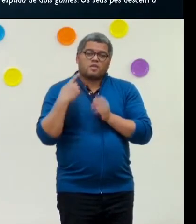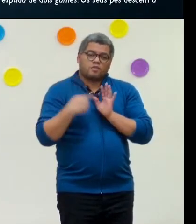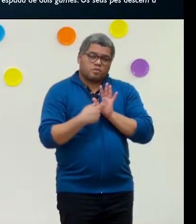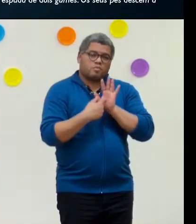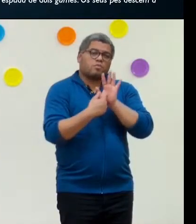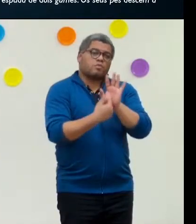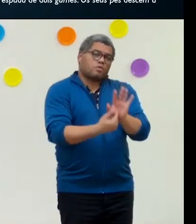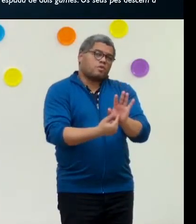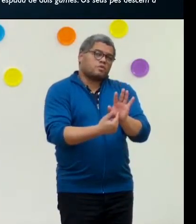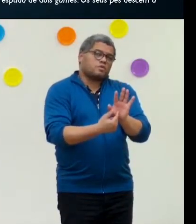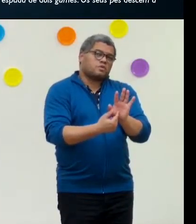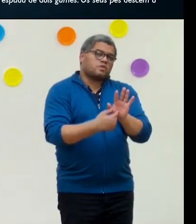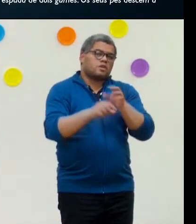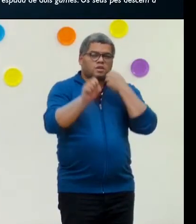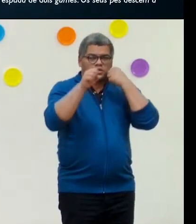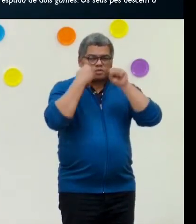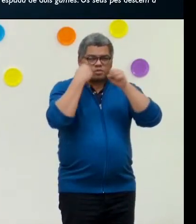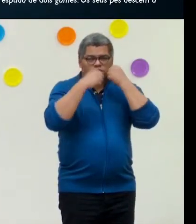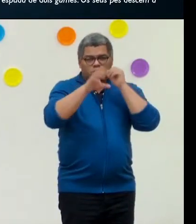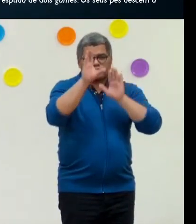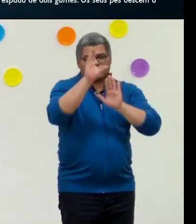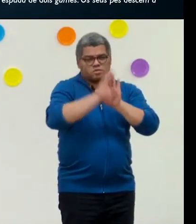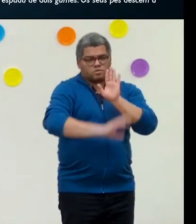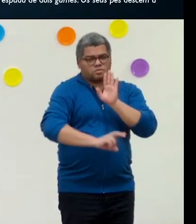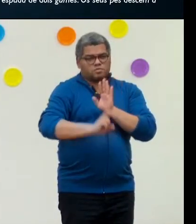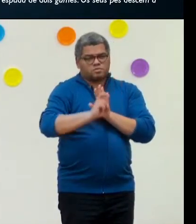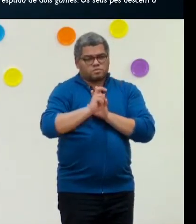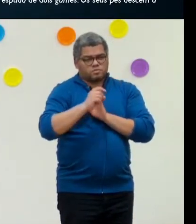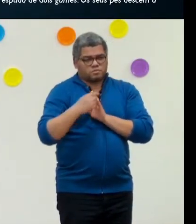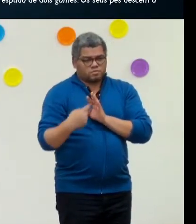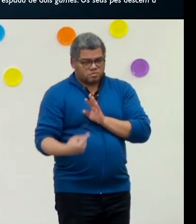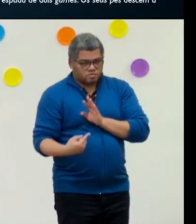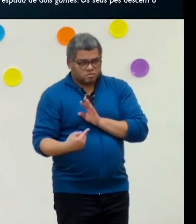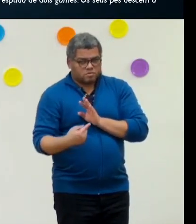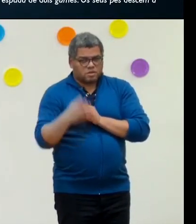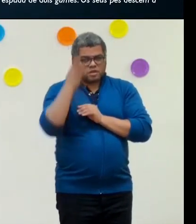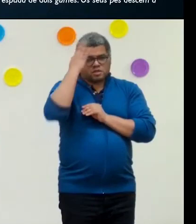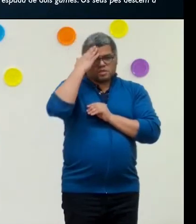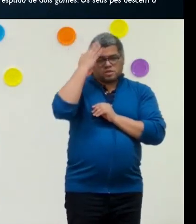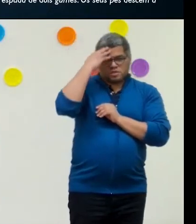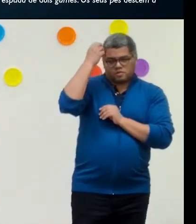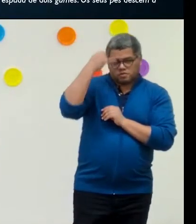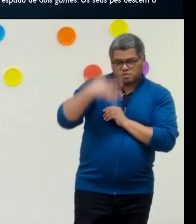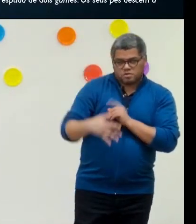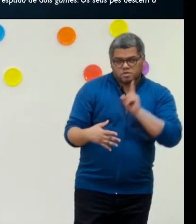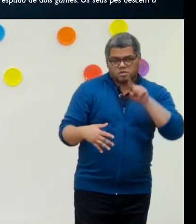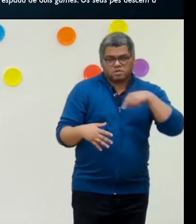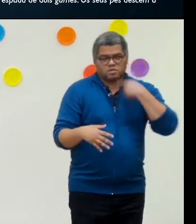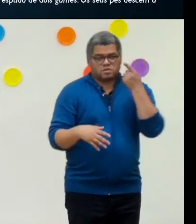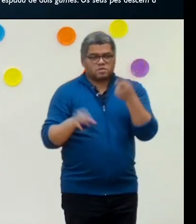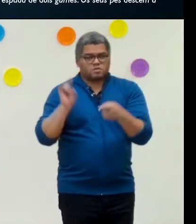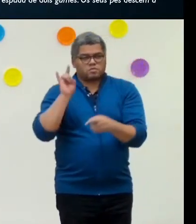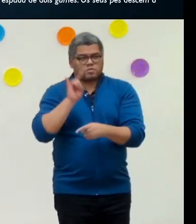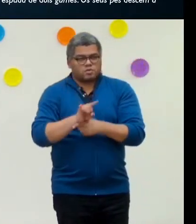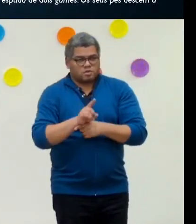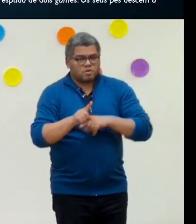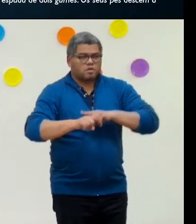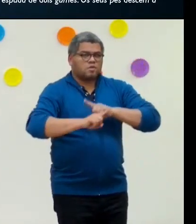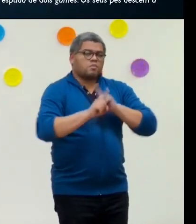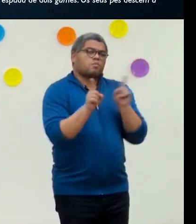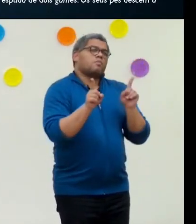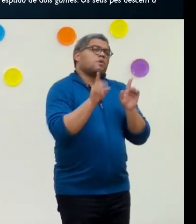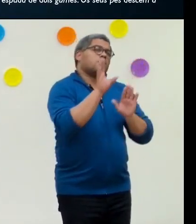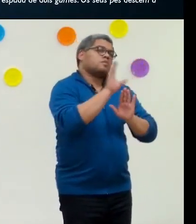Salmo 32. O Salmo 51 a gente sabe que ele foi escrito depois do adultério. O 32 não sabemos, mas caberia